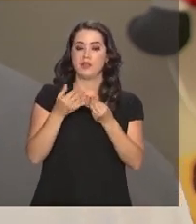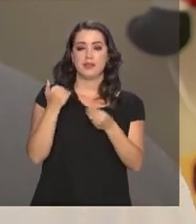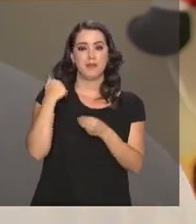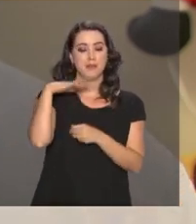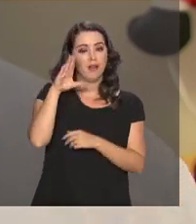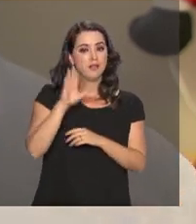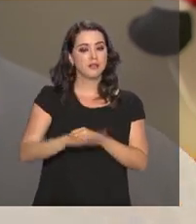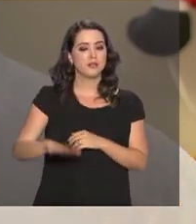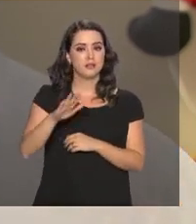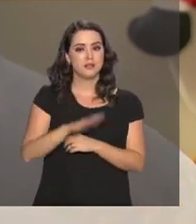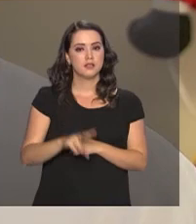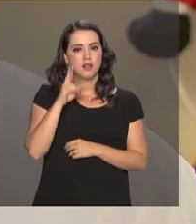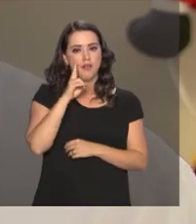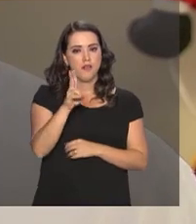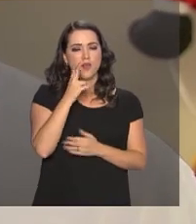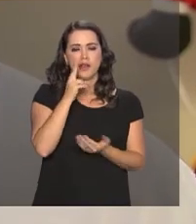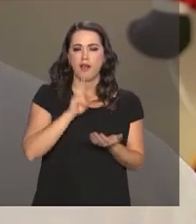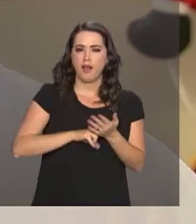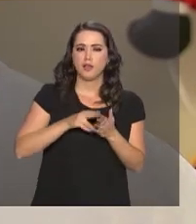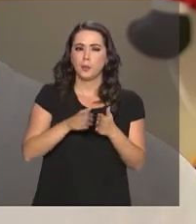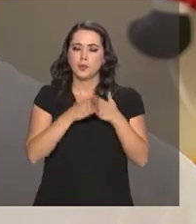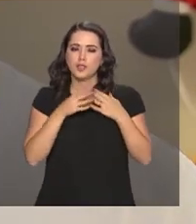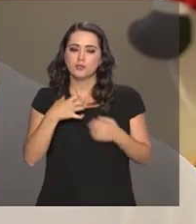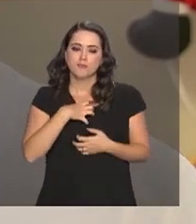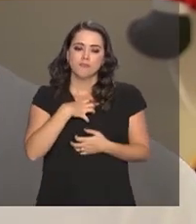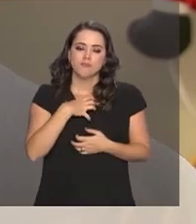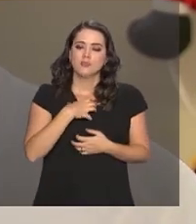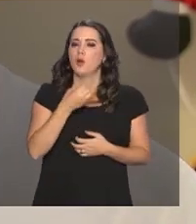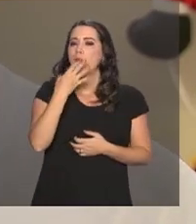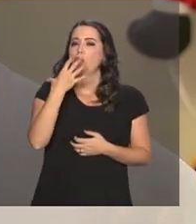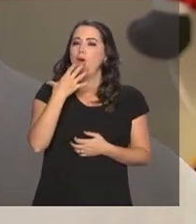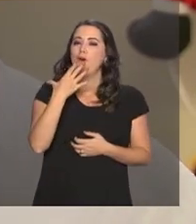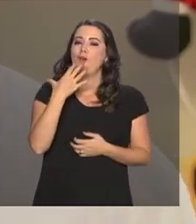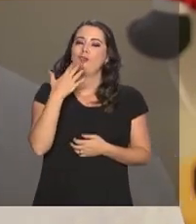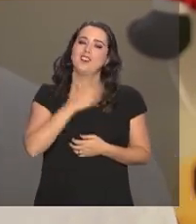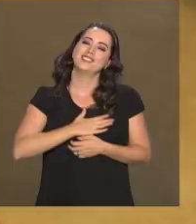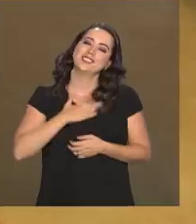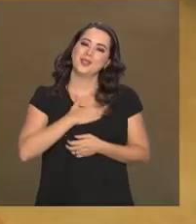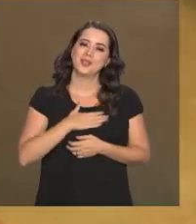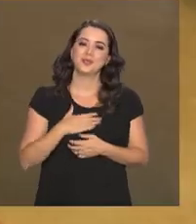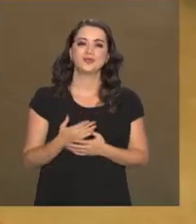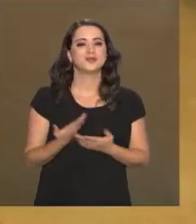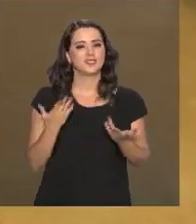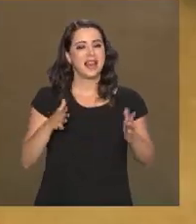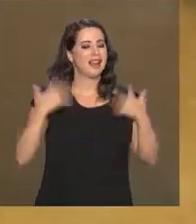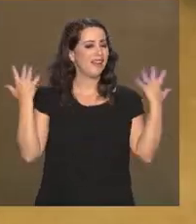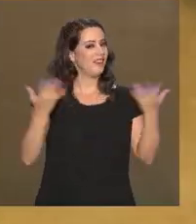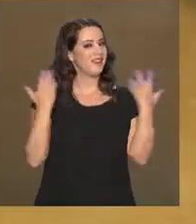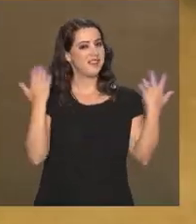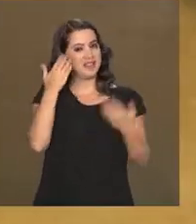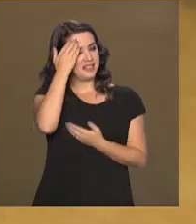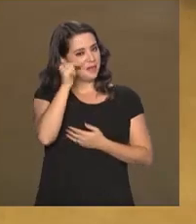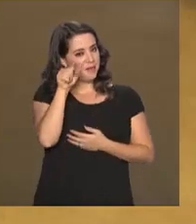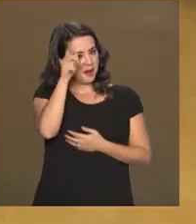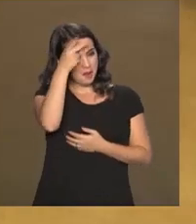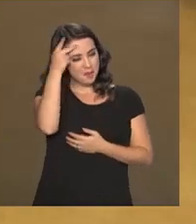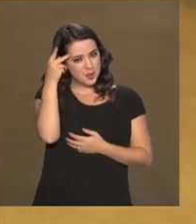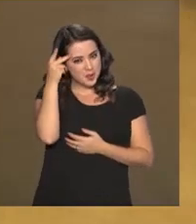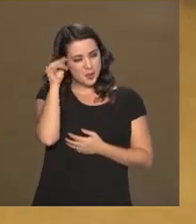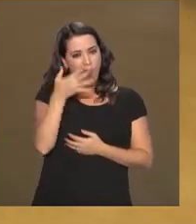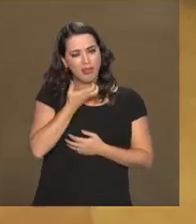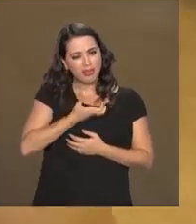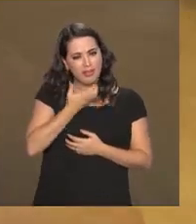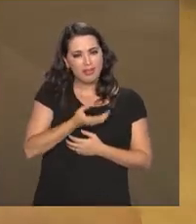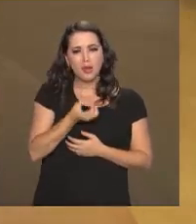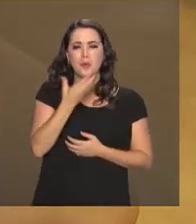e vk meu pedido é uma sensação muito boa uma coisa muito gostosa mesmo a gente faz é só alegria de saber que alguém vai ter um final de ano com